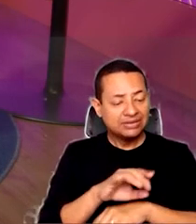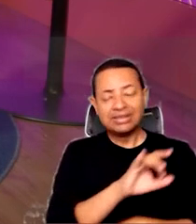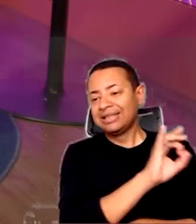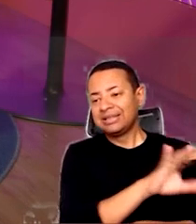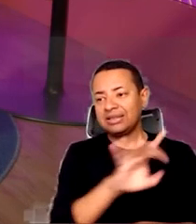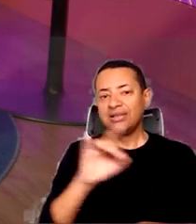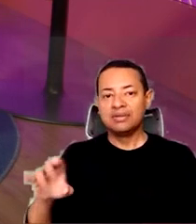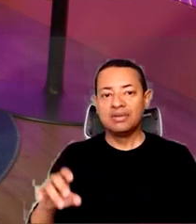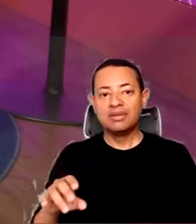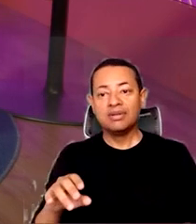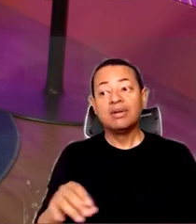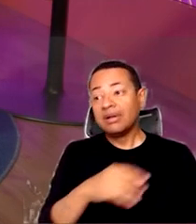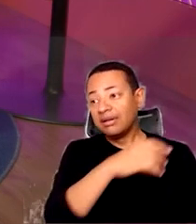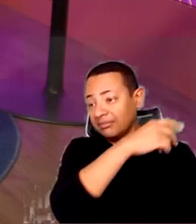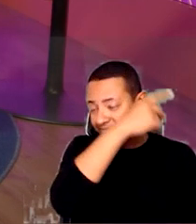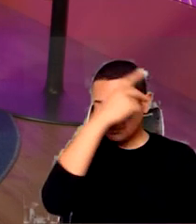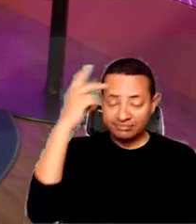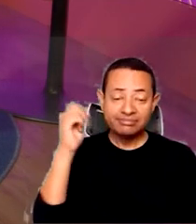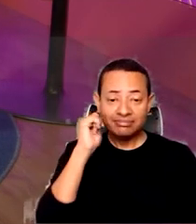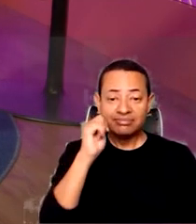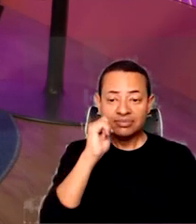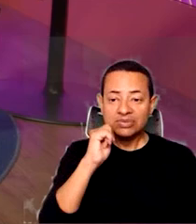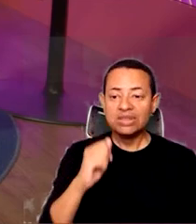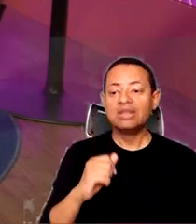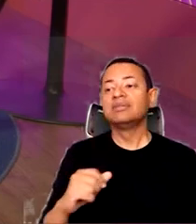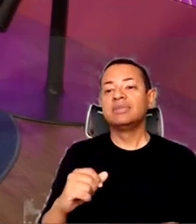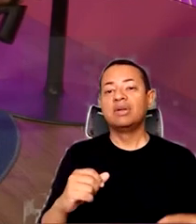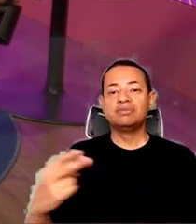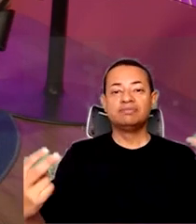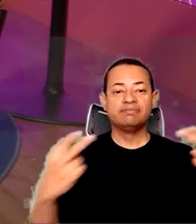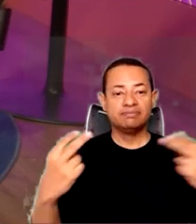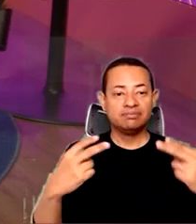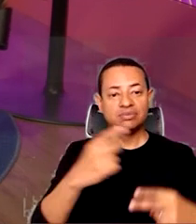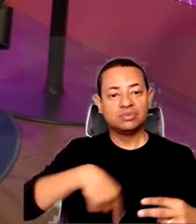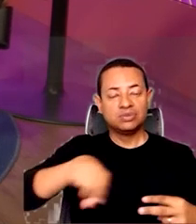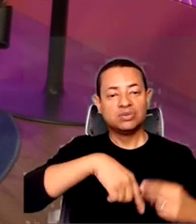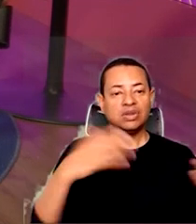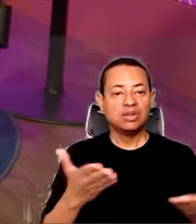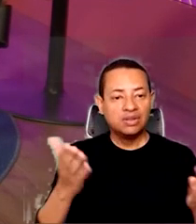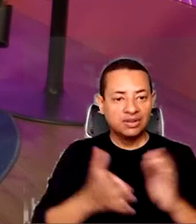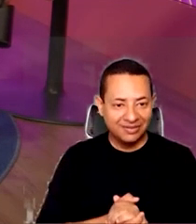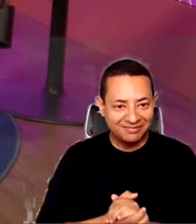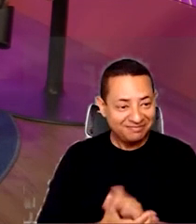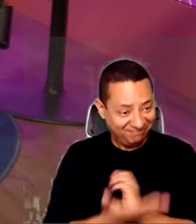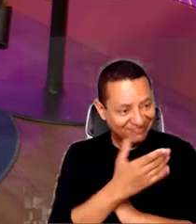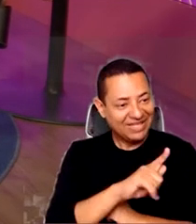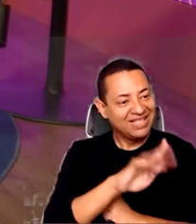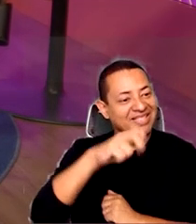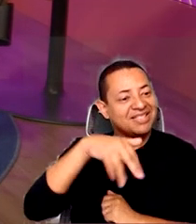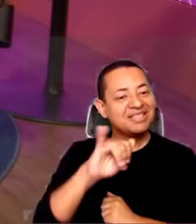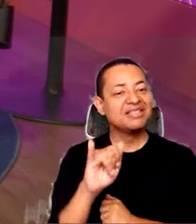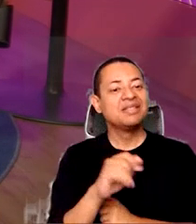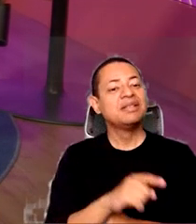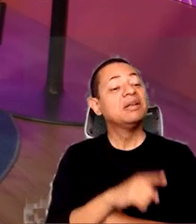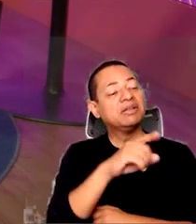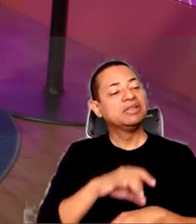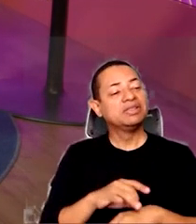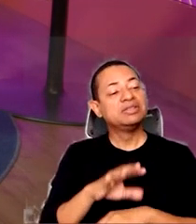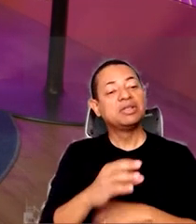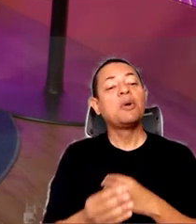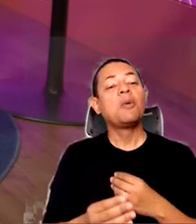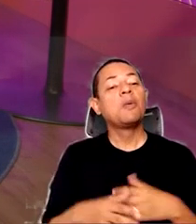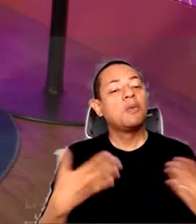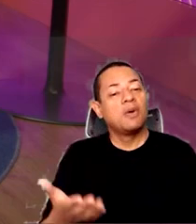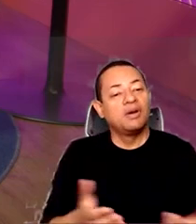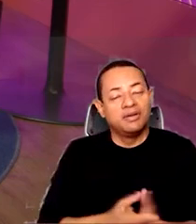para as empreendedoras que estão nos assistindo vamos lá Jeni Qual é a sua